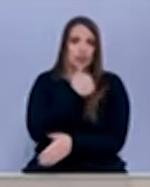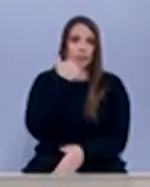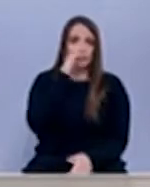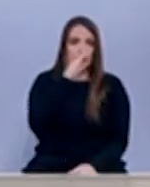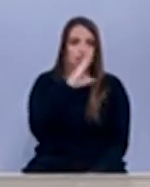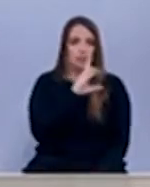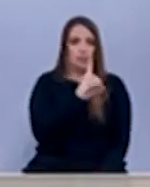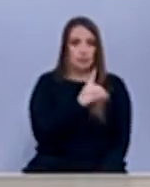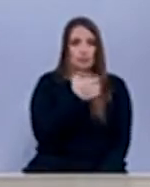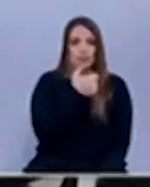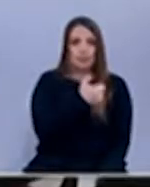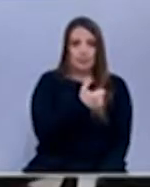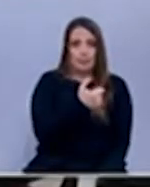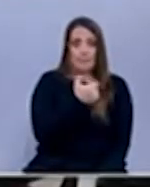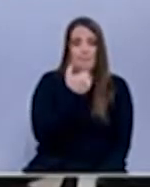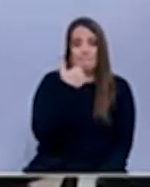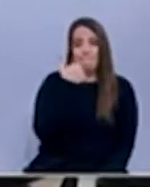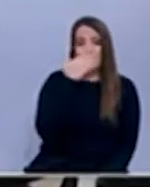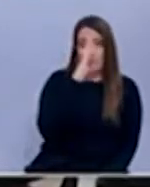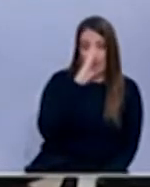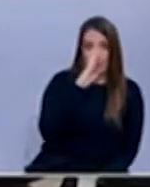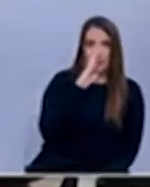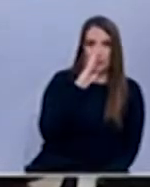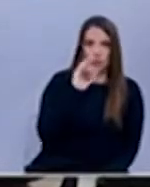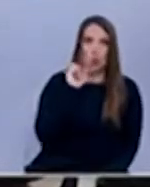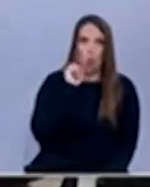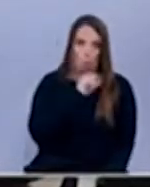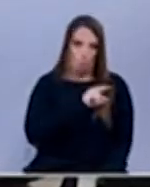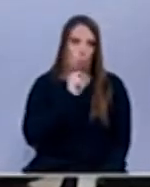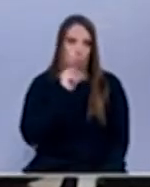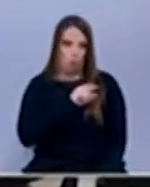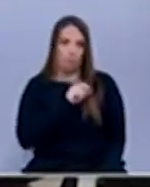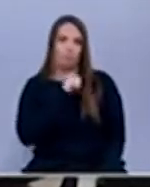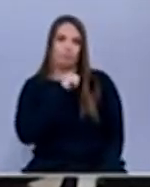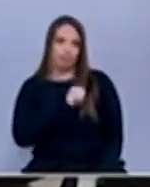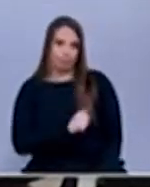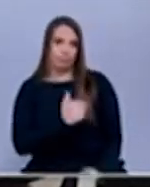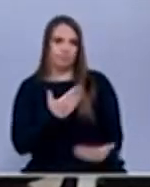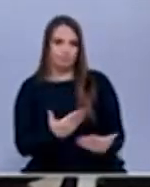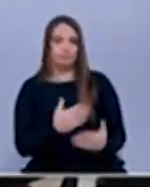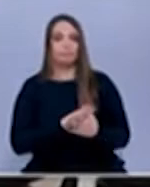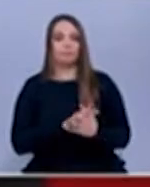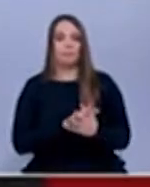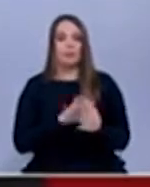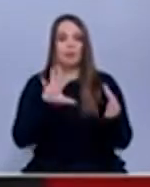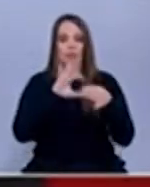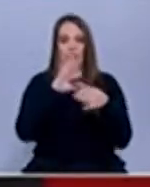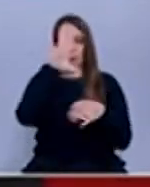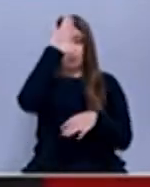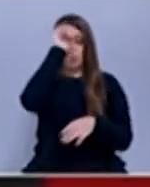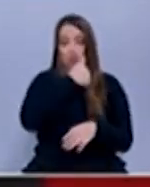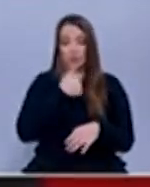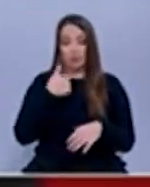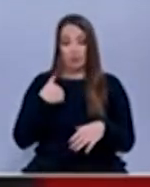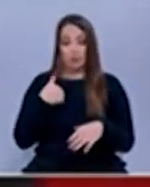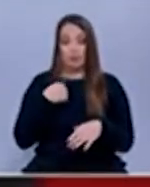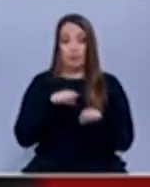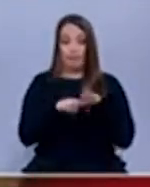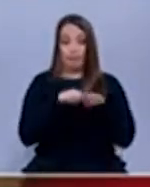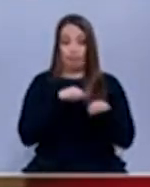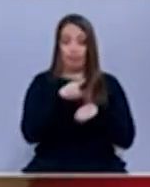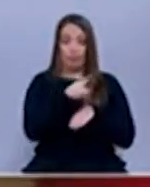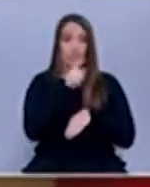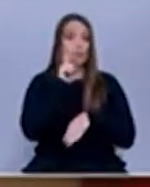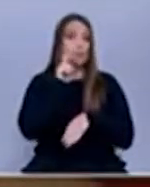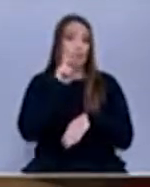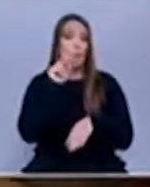da AstraZeneca contra a Covid-19 em maiores de 65 anos. Segundo o Ministério da Saúde italiano, a